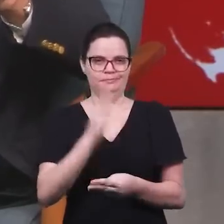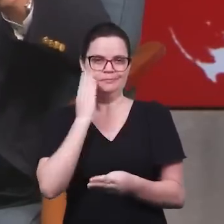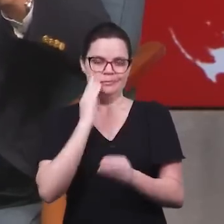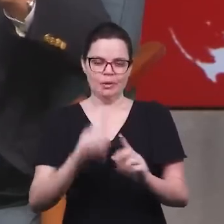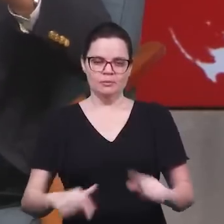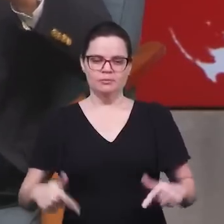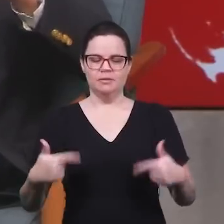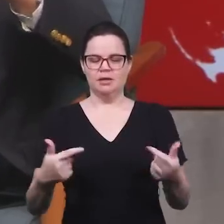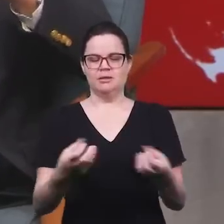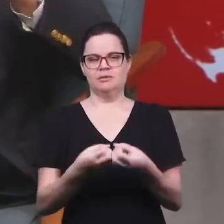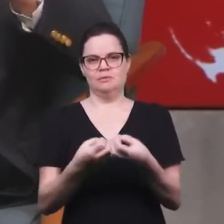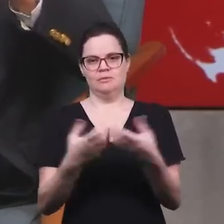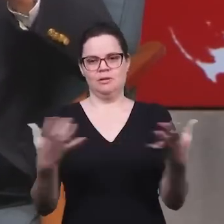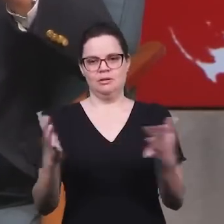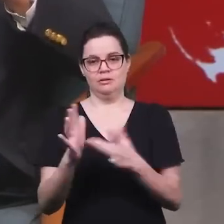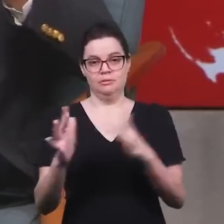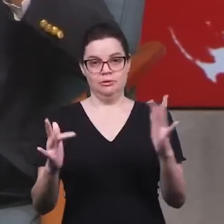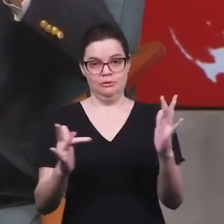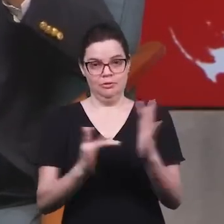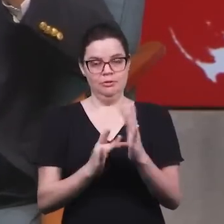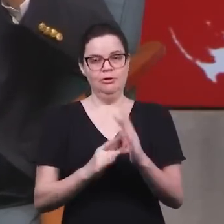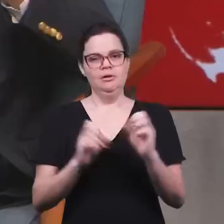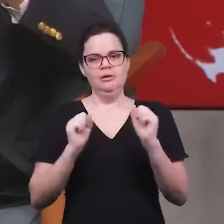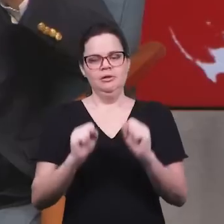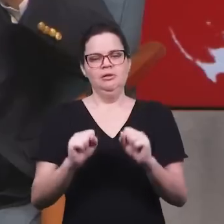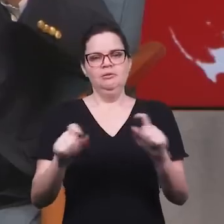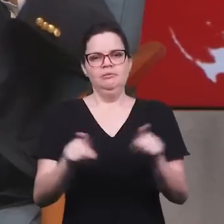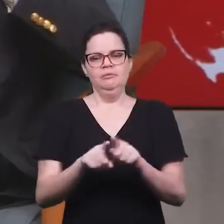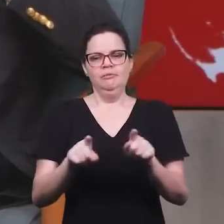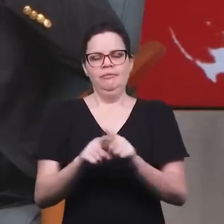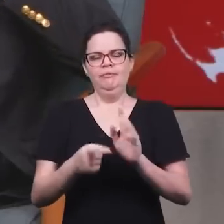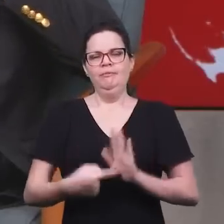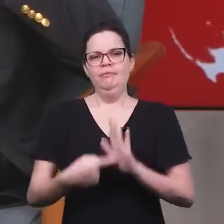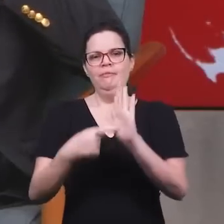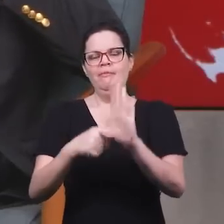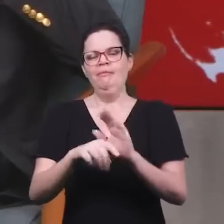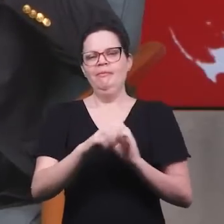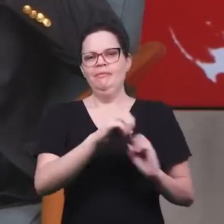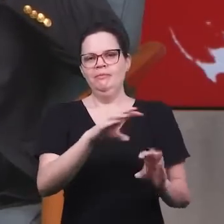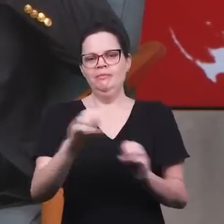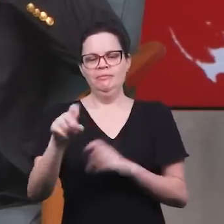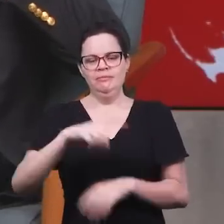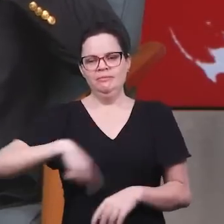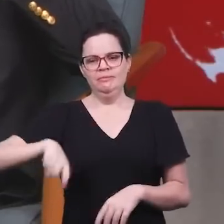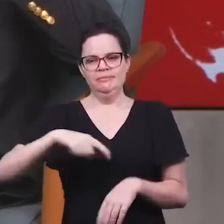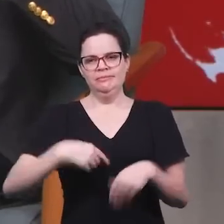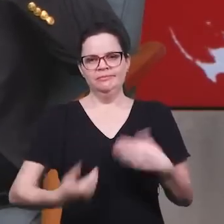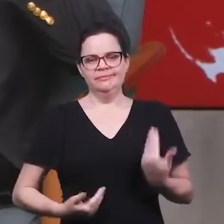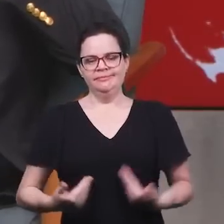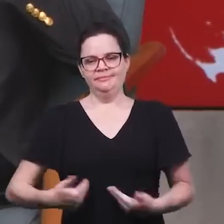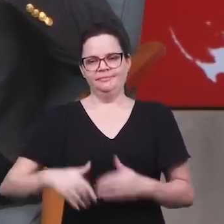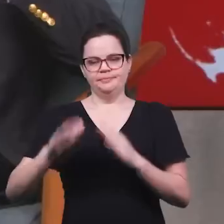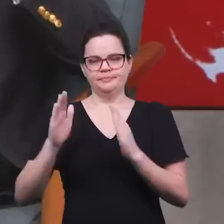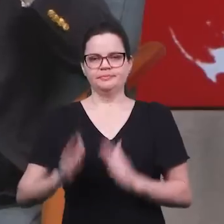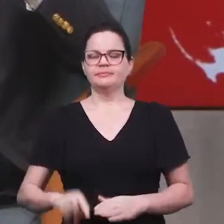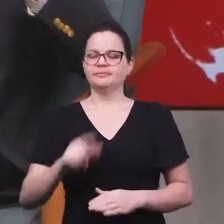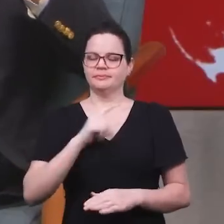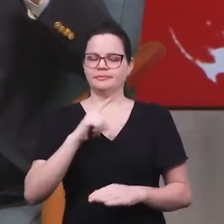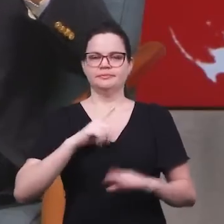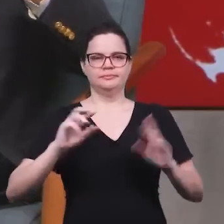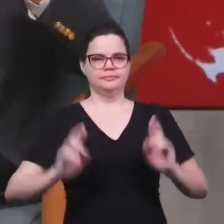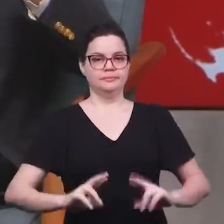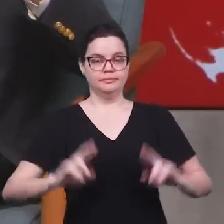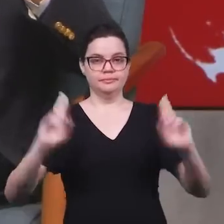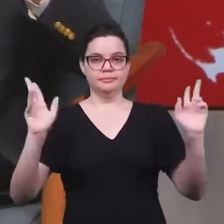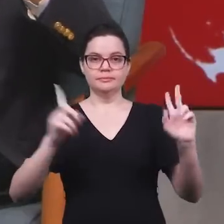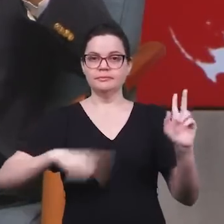apontam para a grande experiência da igreja, do ensino da igreja nesse momento. Há uma diferença muito grande e que